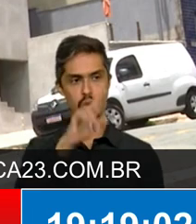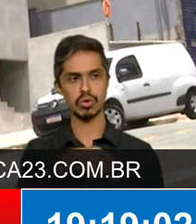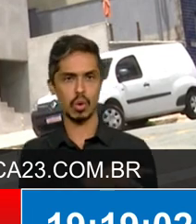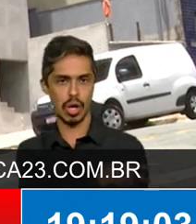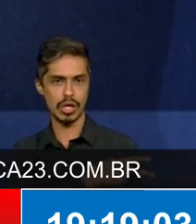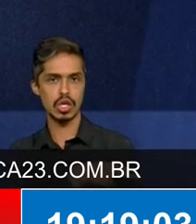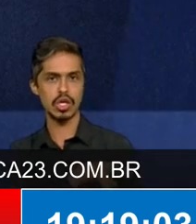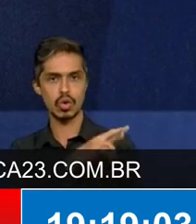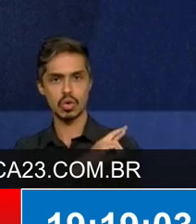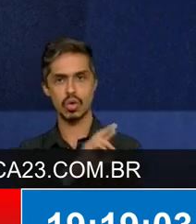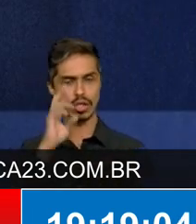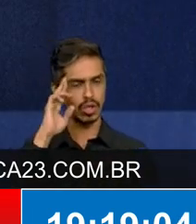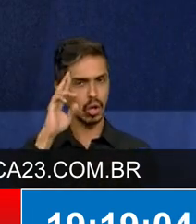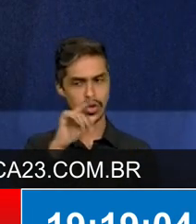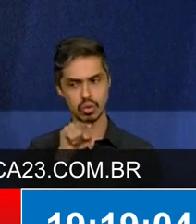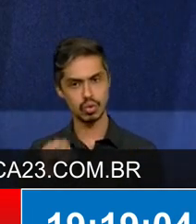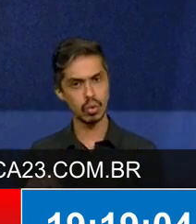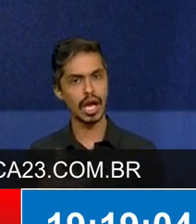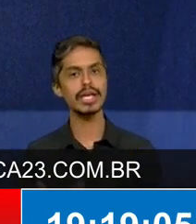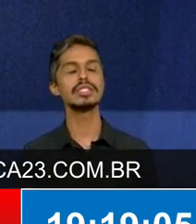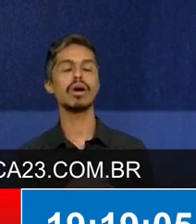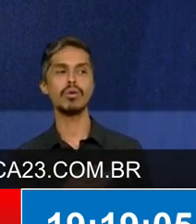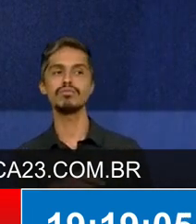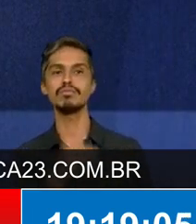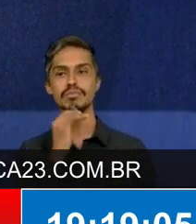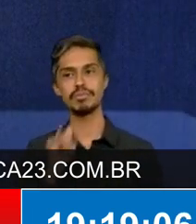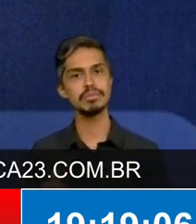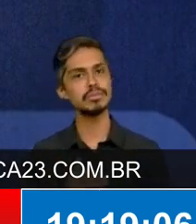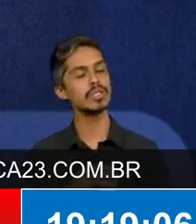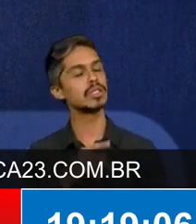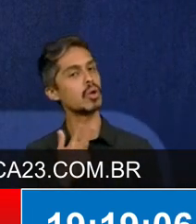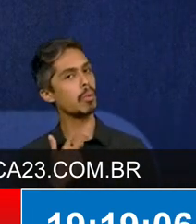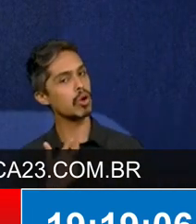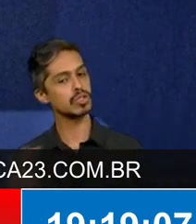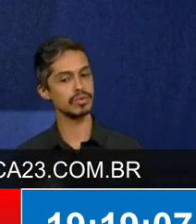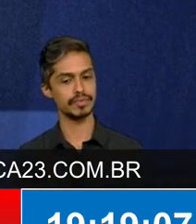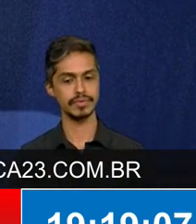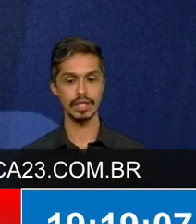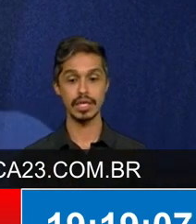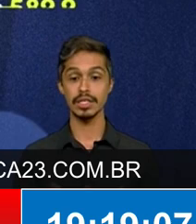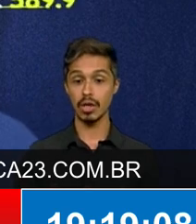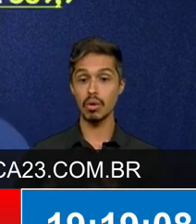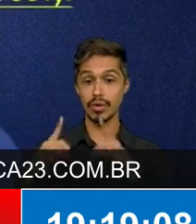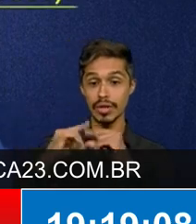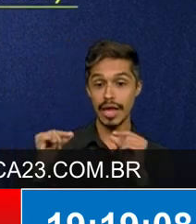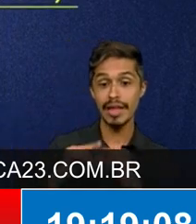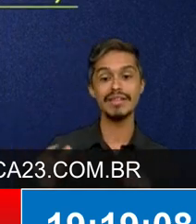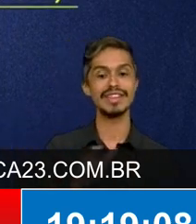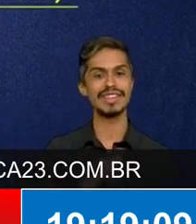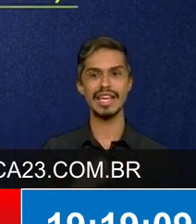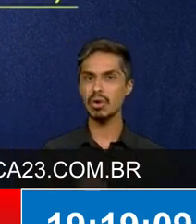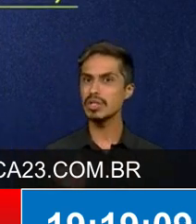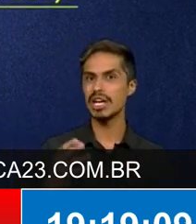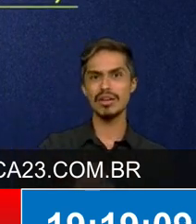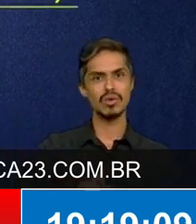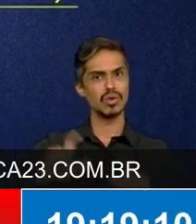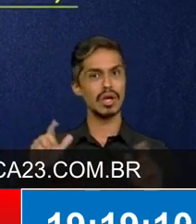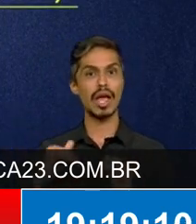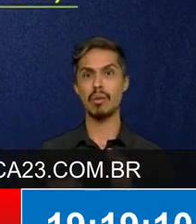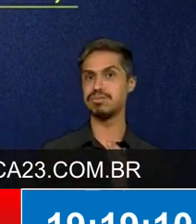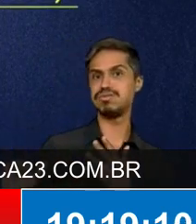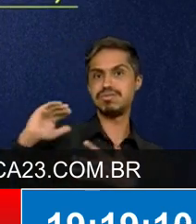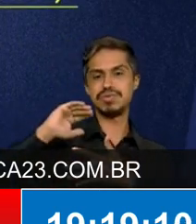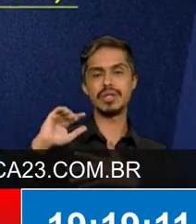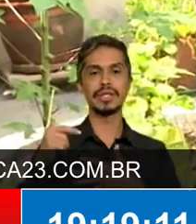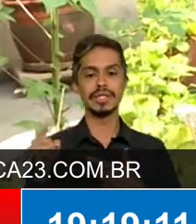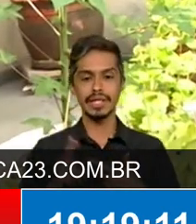volte a acontecer. Em todo o Brasil, o Distrito Federal lidera em incidência de casos, seguido por Minas Gerais, Acre